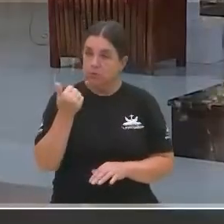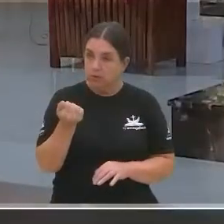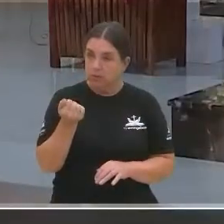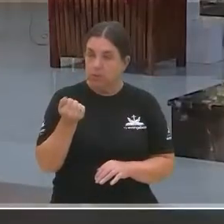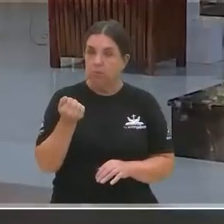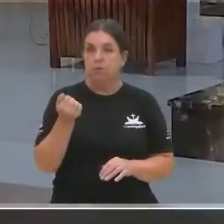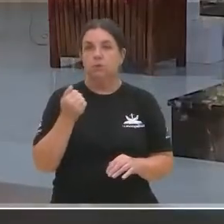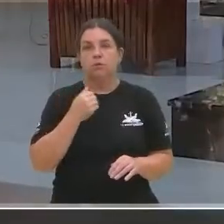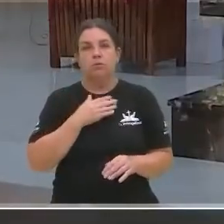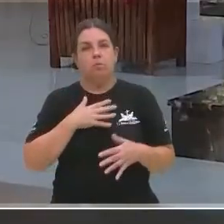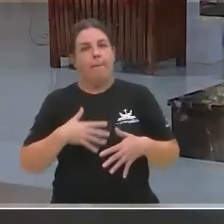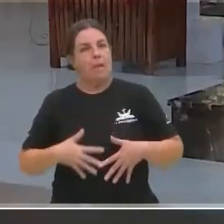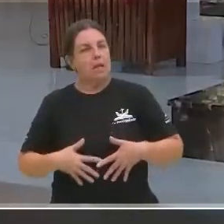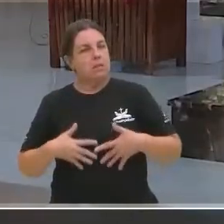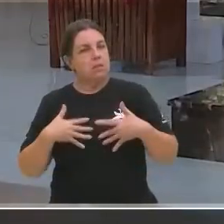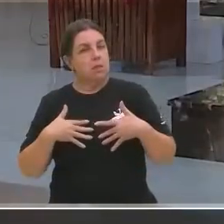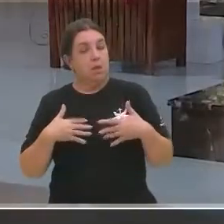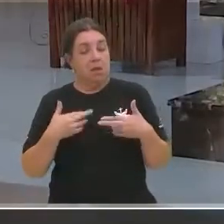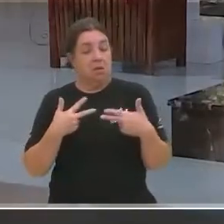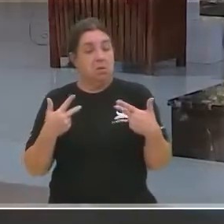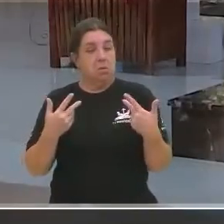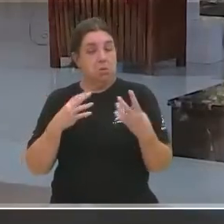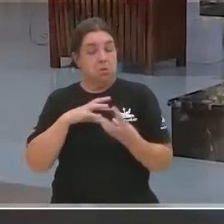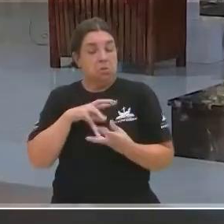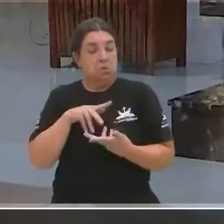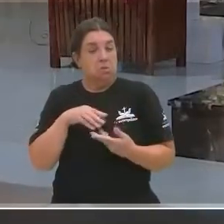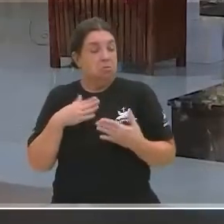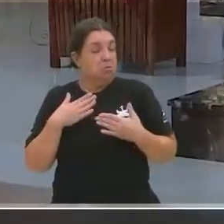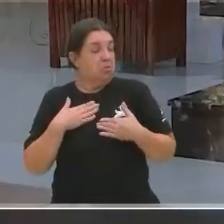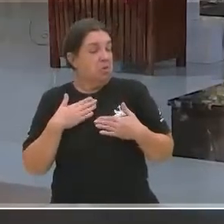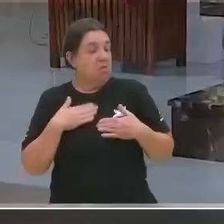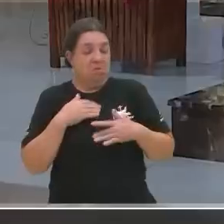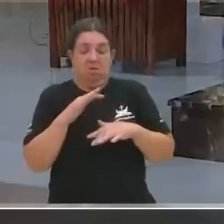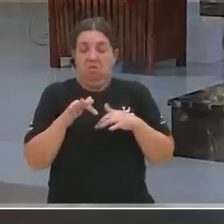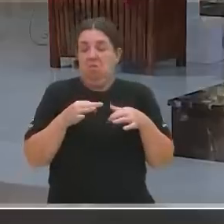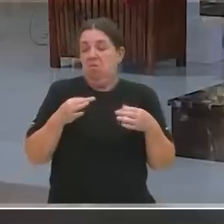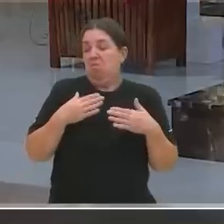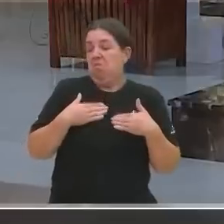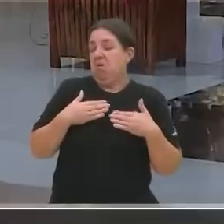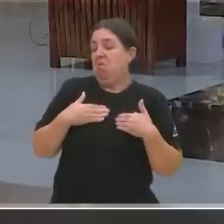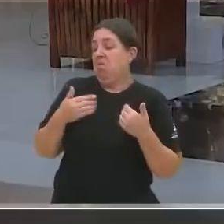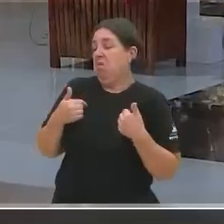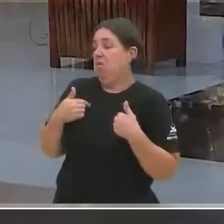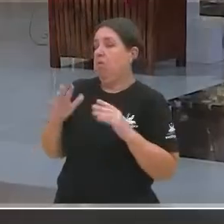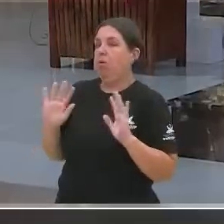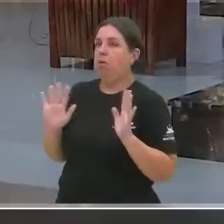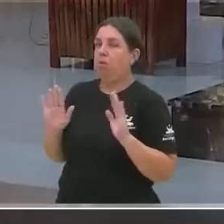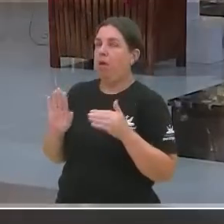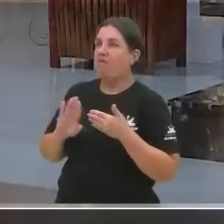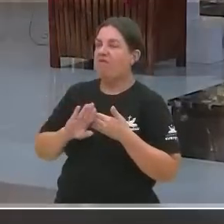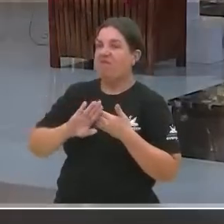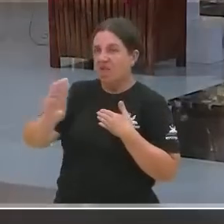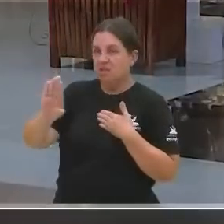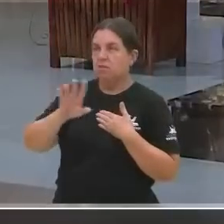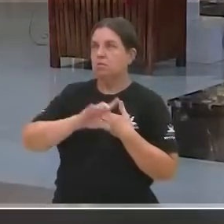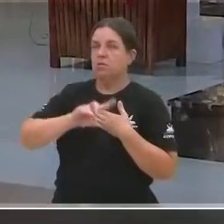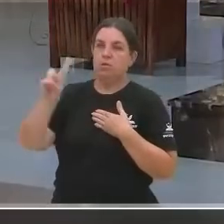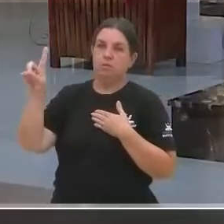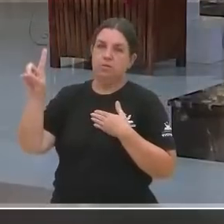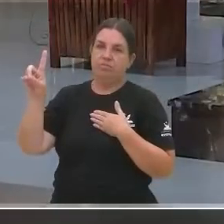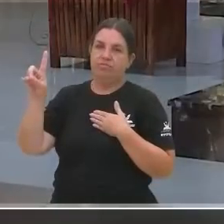nos Prazeres nas compensações nós vamos nos distanciando de